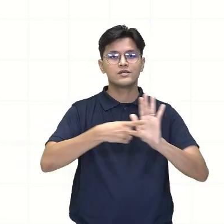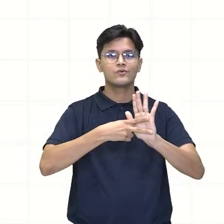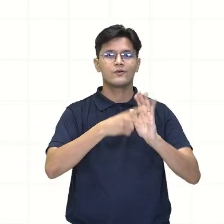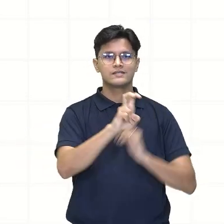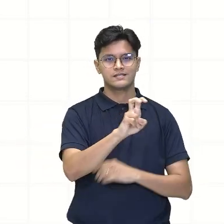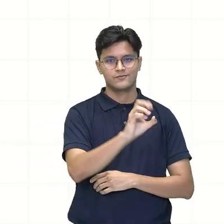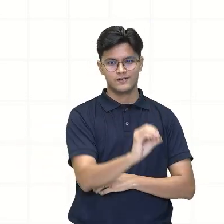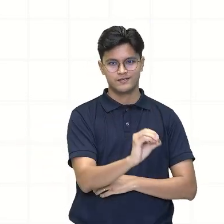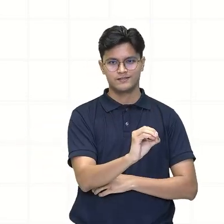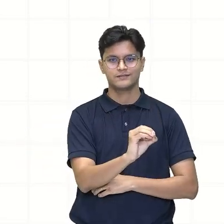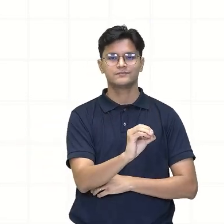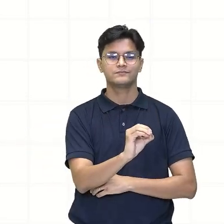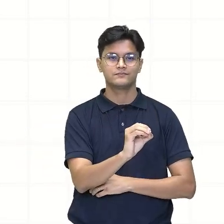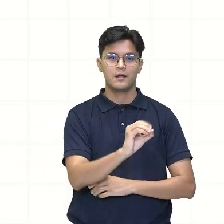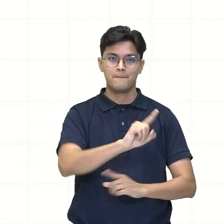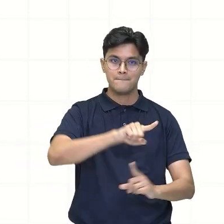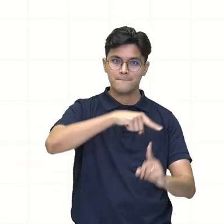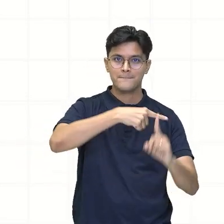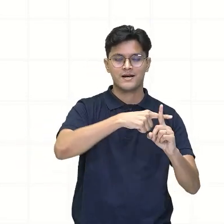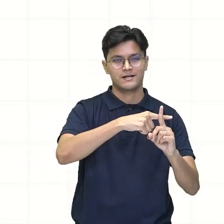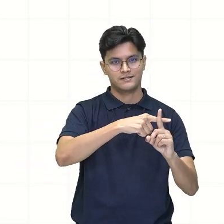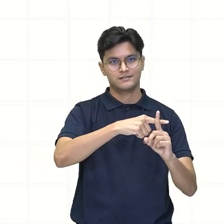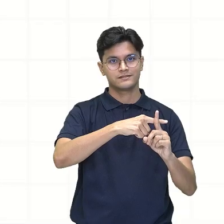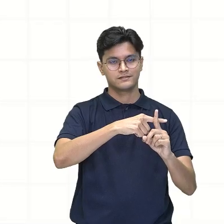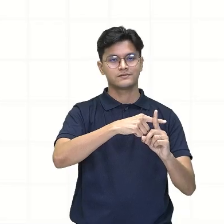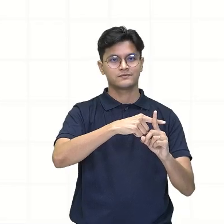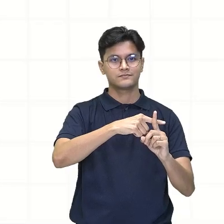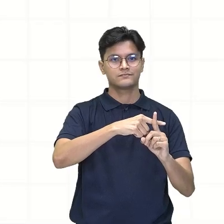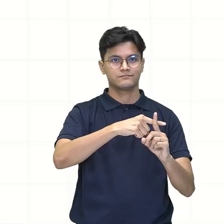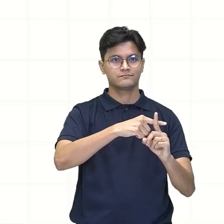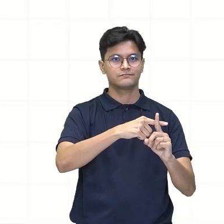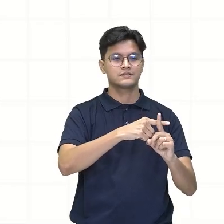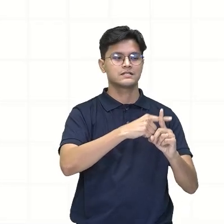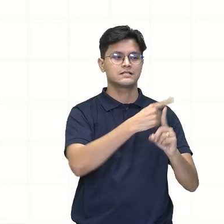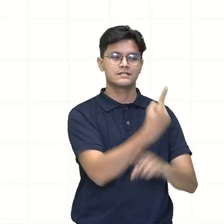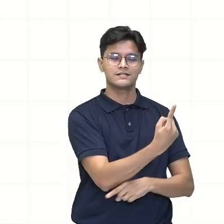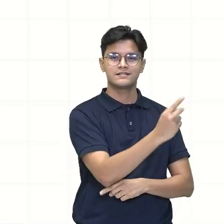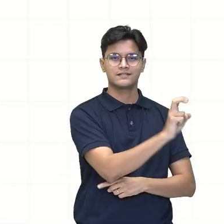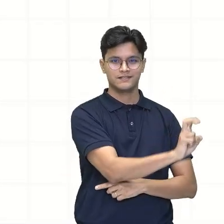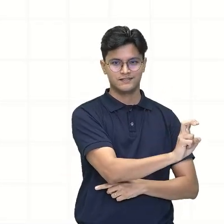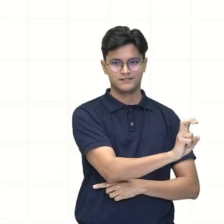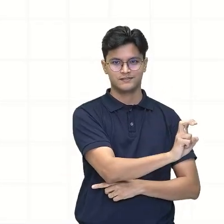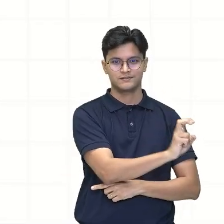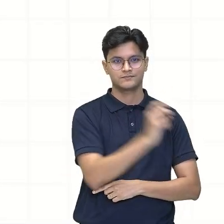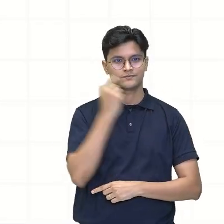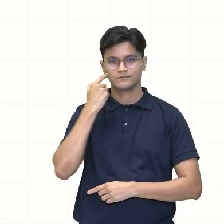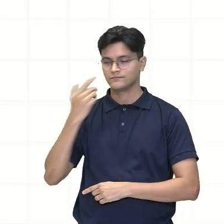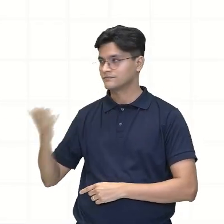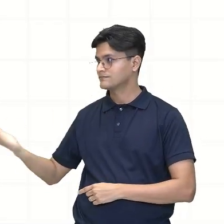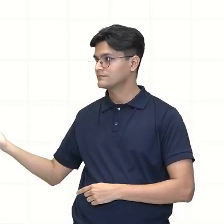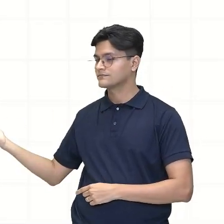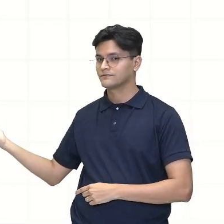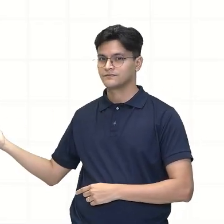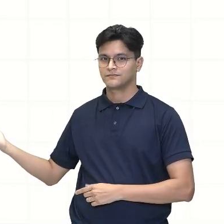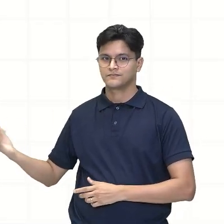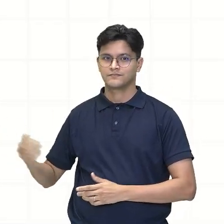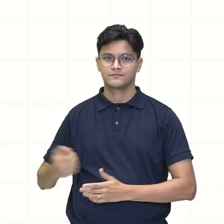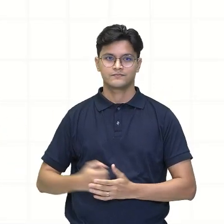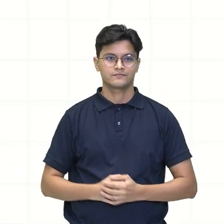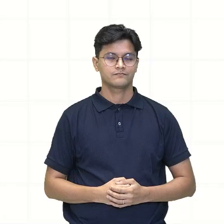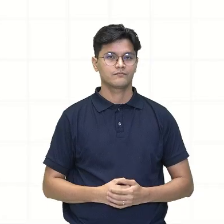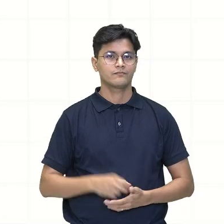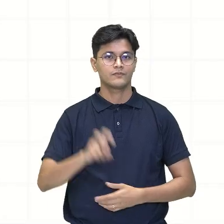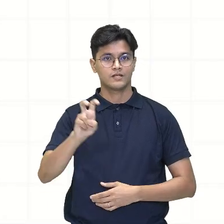50. Mais 5 vezes 3, que é 15. E